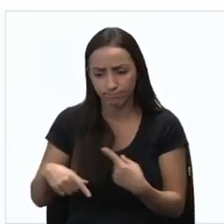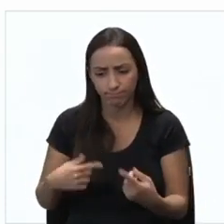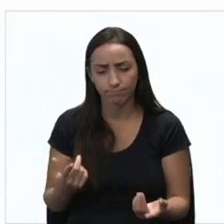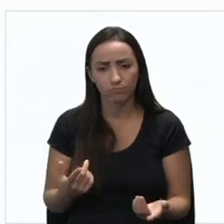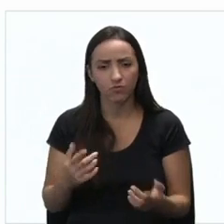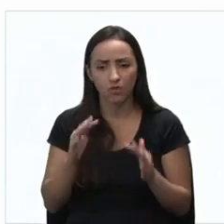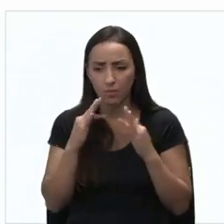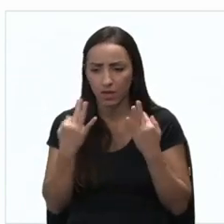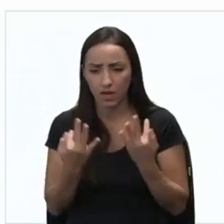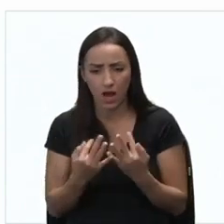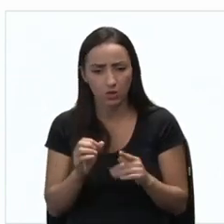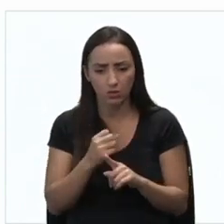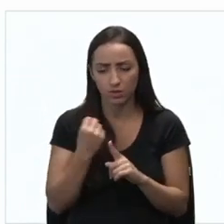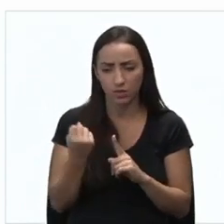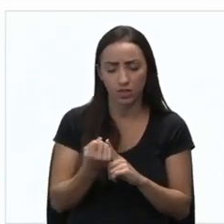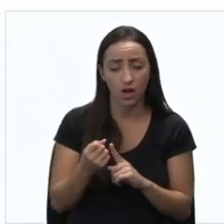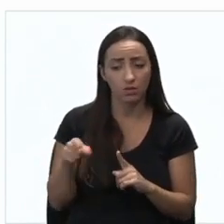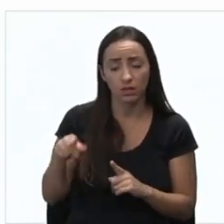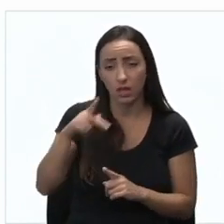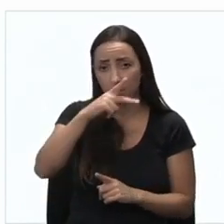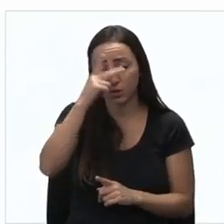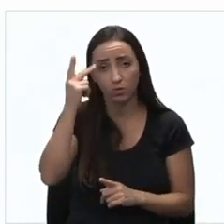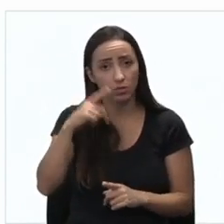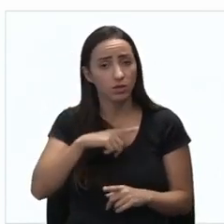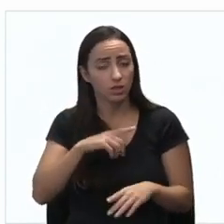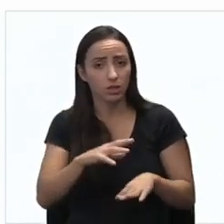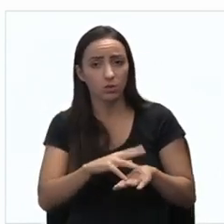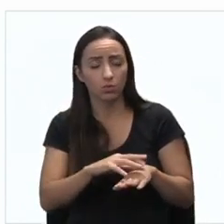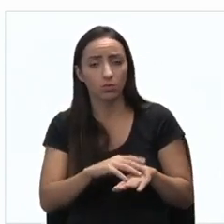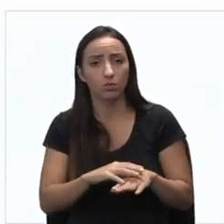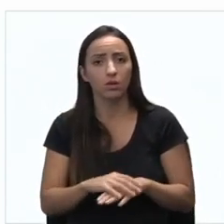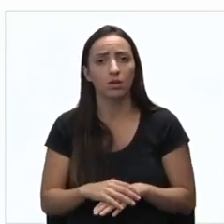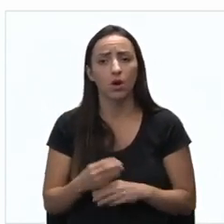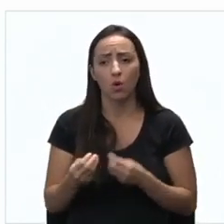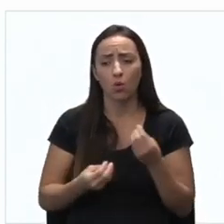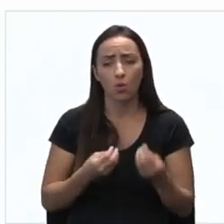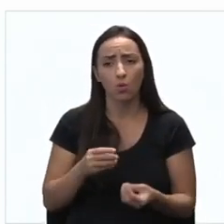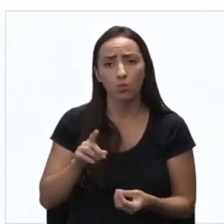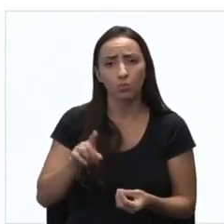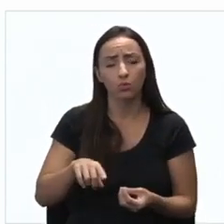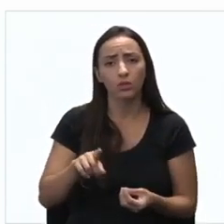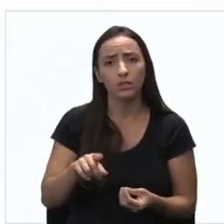interpessoais, familiares, sociais desse indivíduo que está doente, como que é a sua